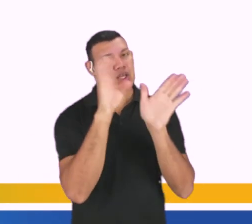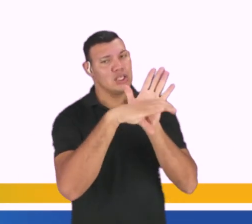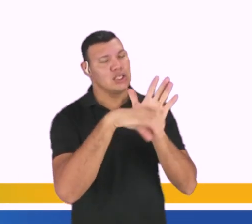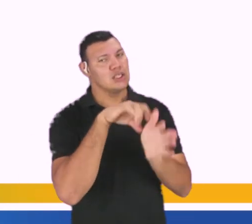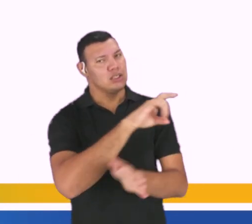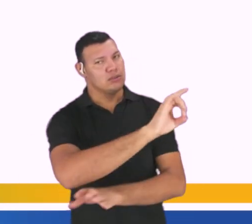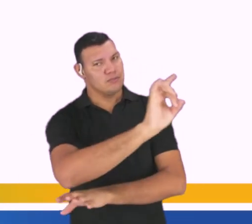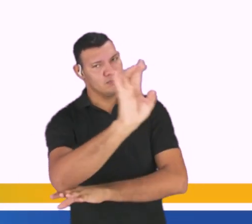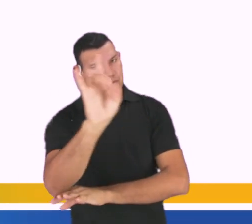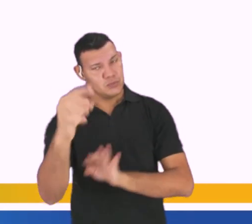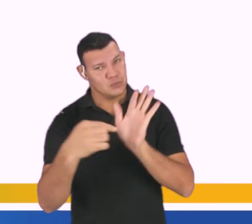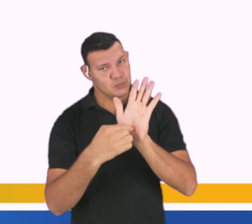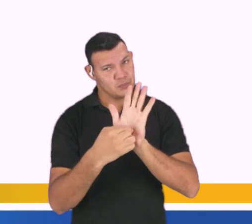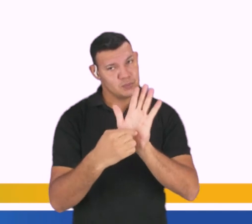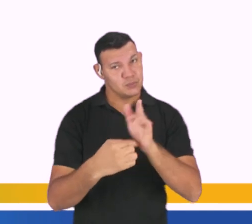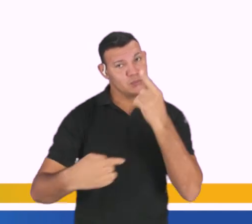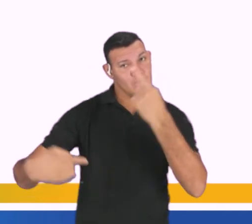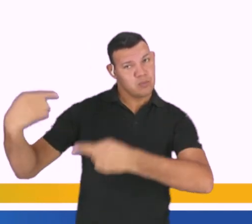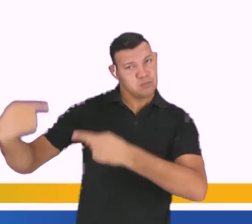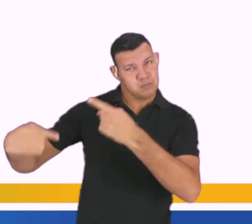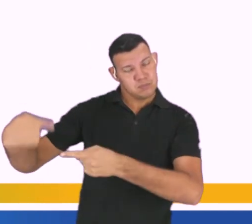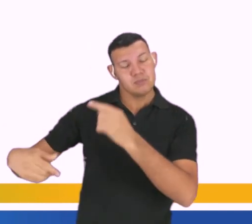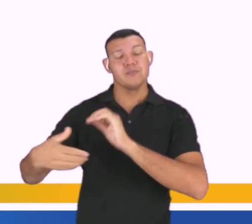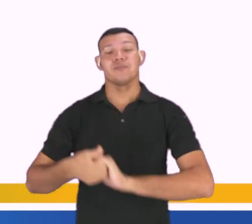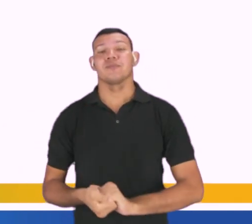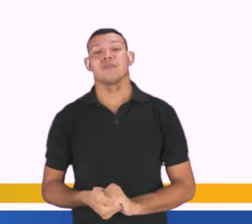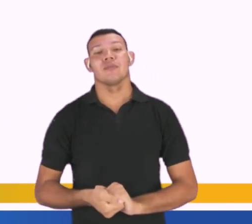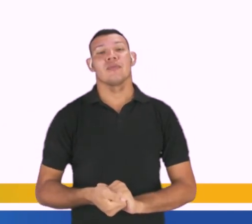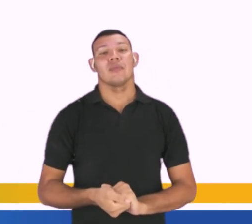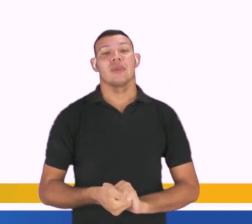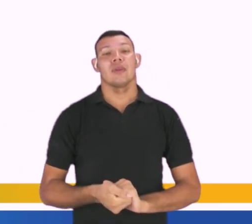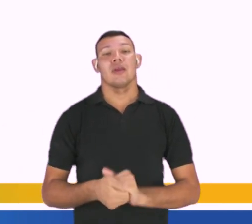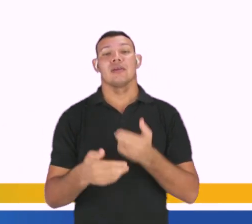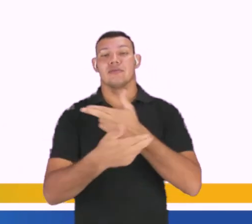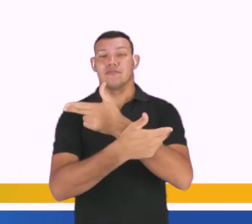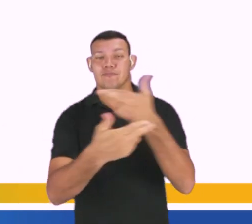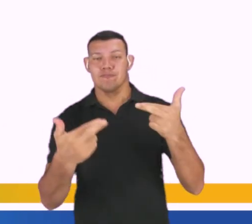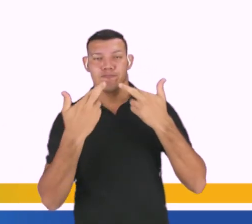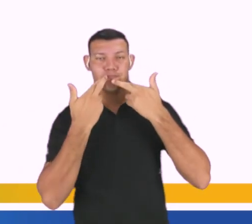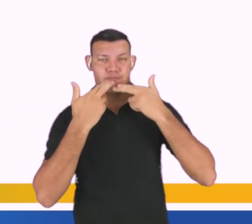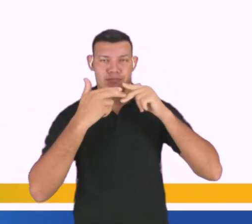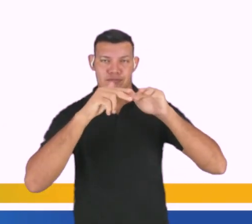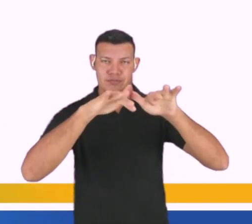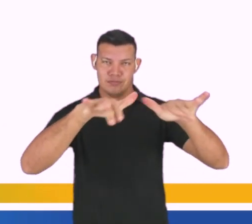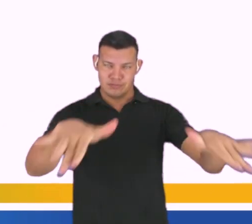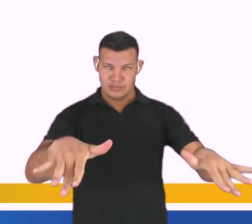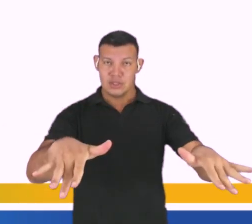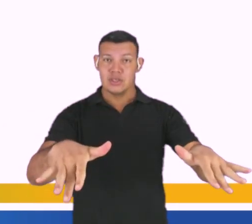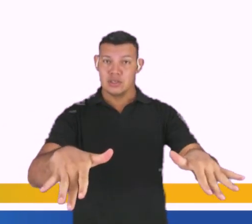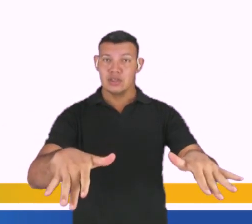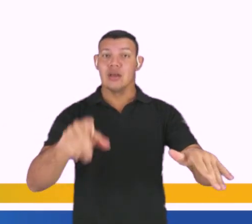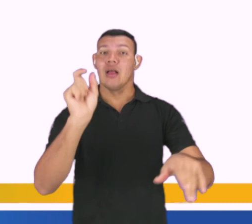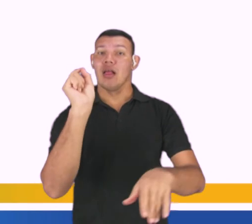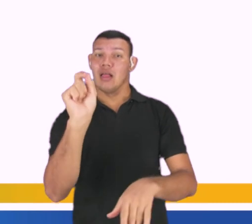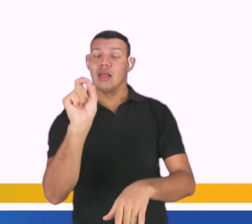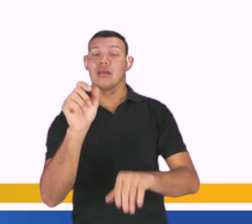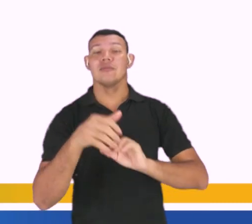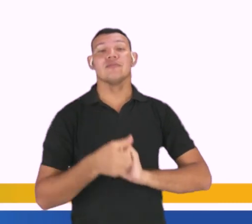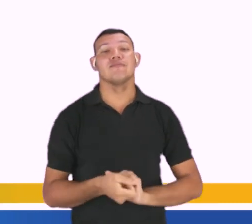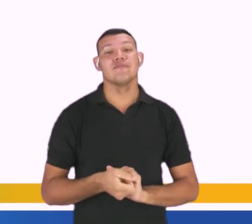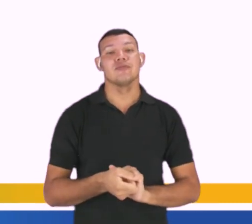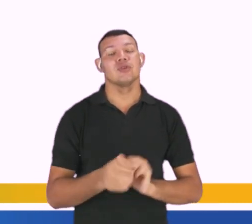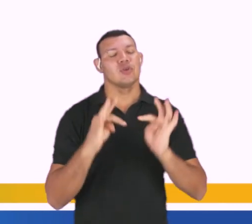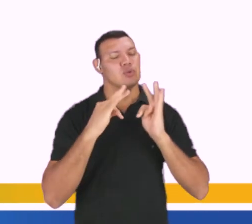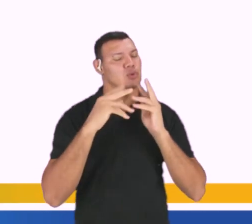estão postos para o nosso debate. Então, recursos naturais são, preste atenção no detalhe, tudo aquilo